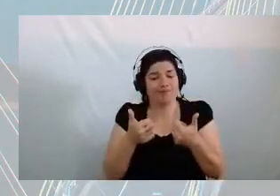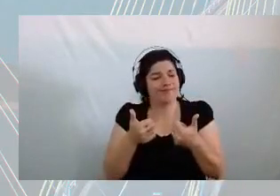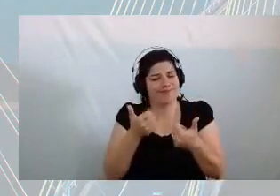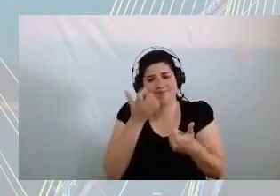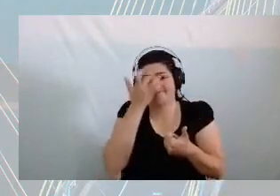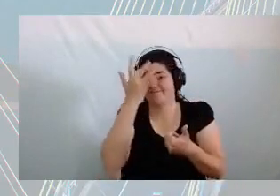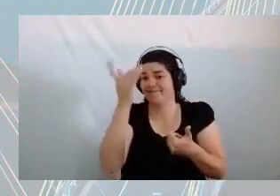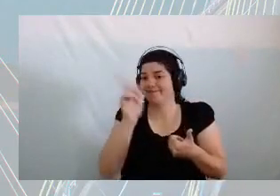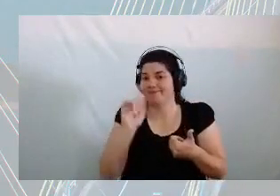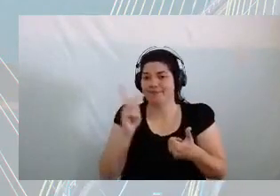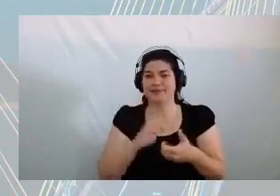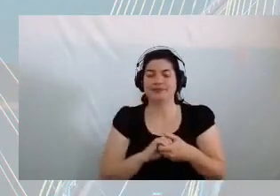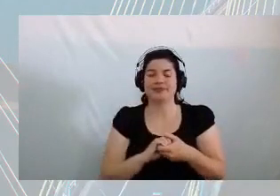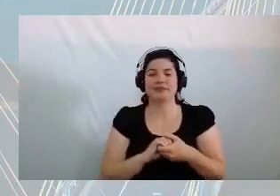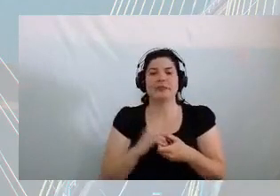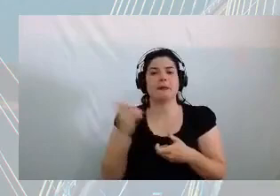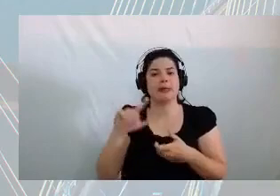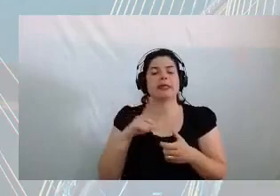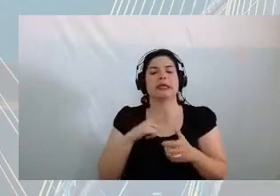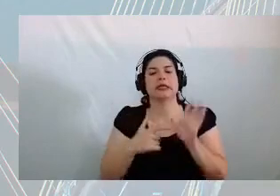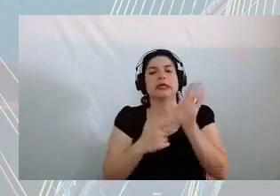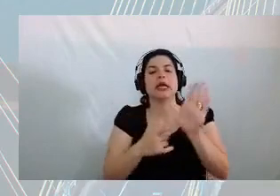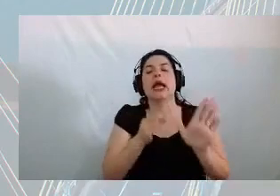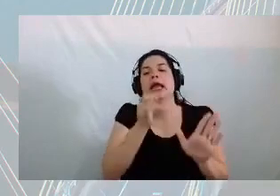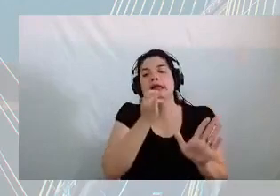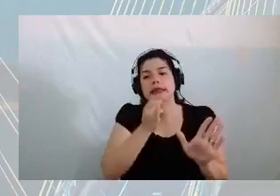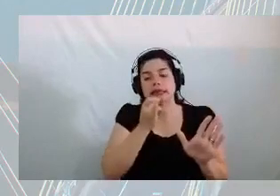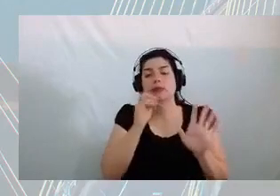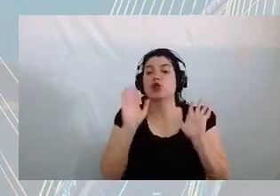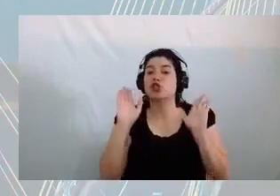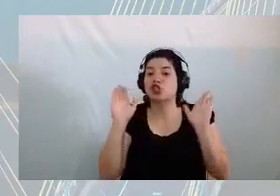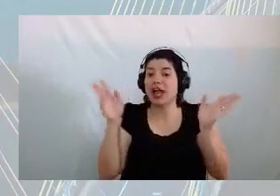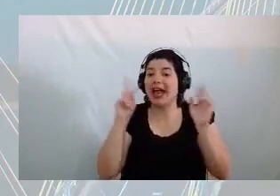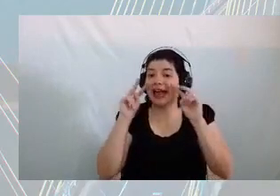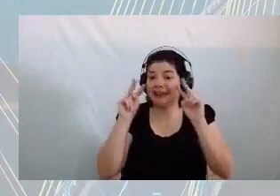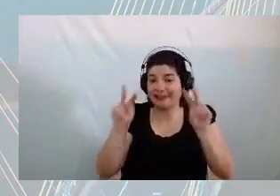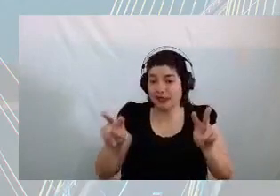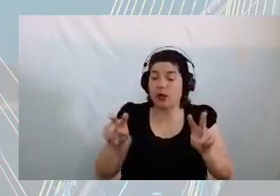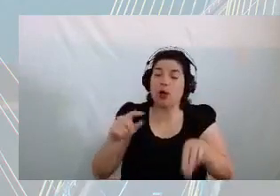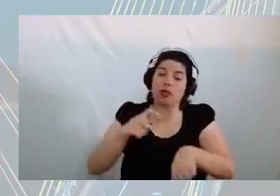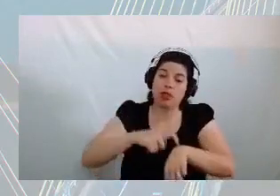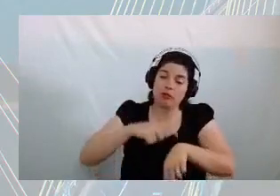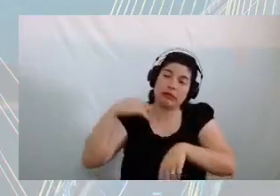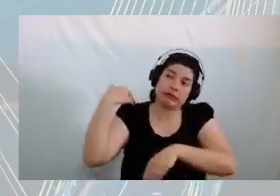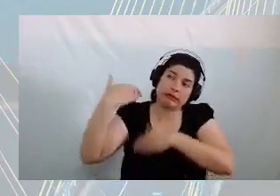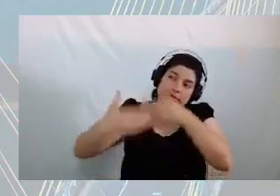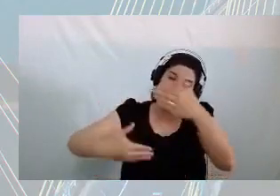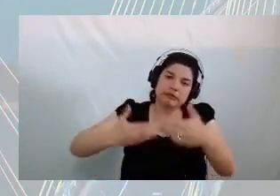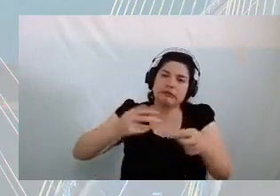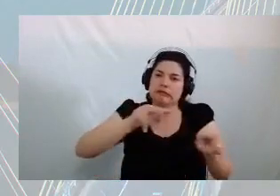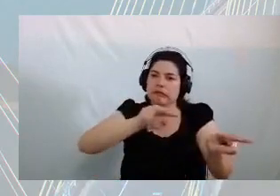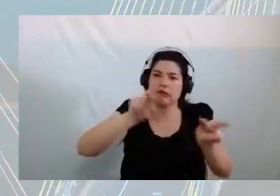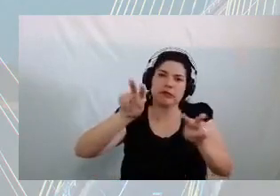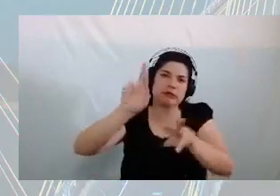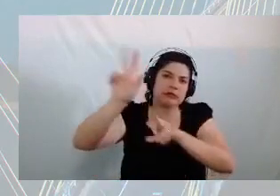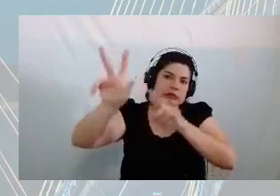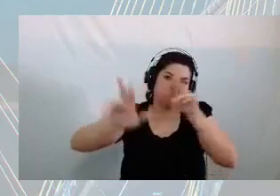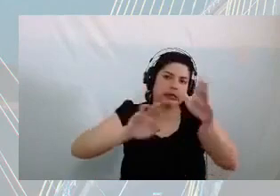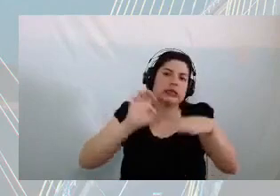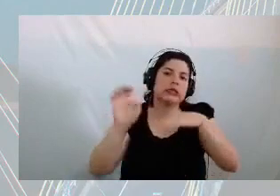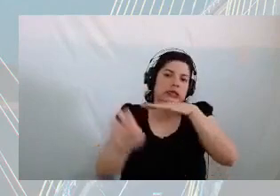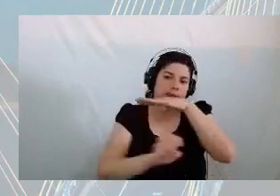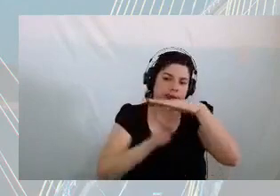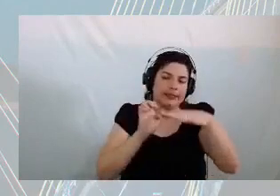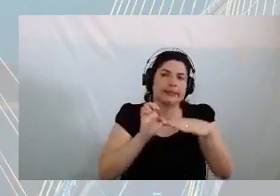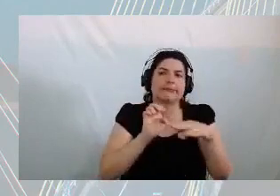traz um pouquinho já de exemplos que a gente vê e viu ao longo de um tempo no dia a dia, em diversas empresas. A gente